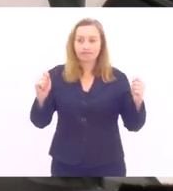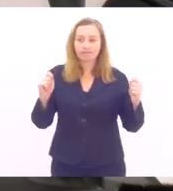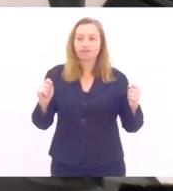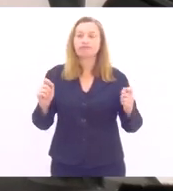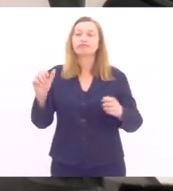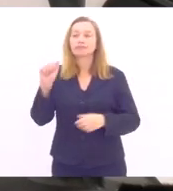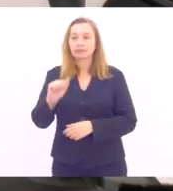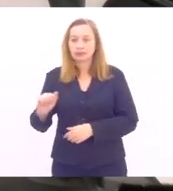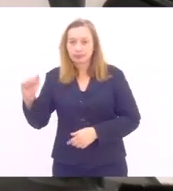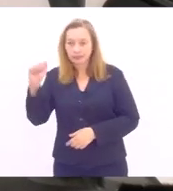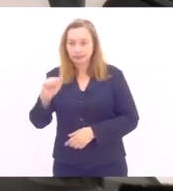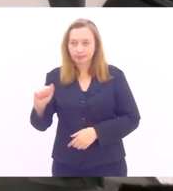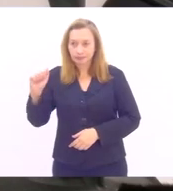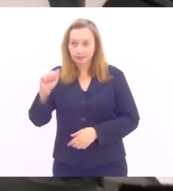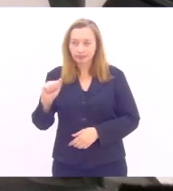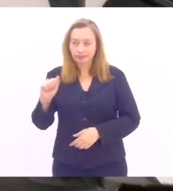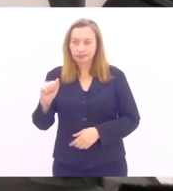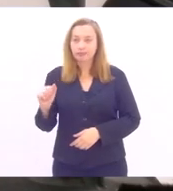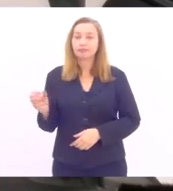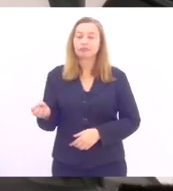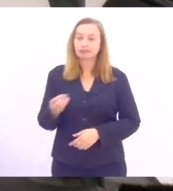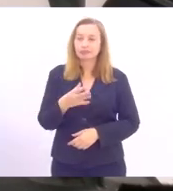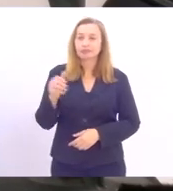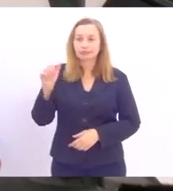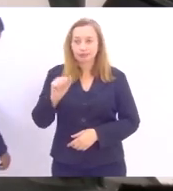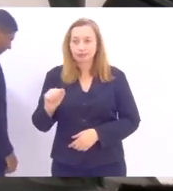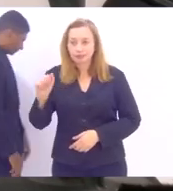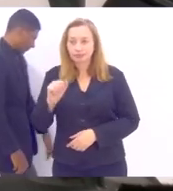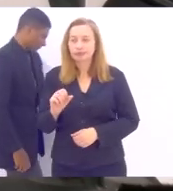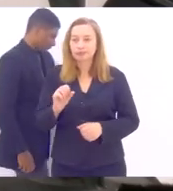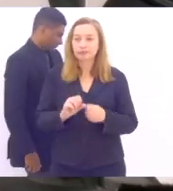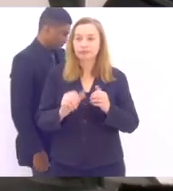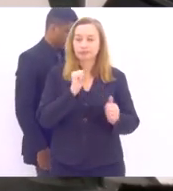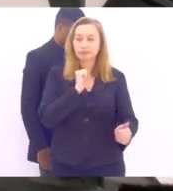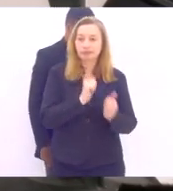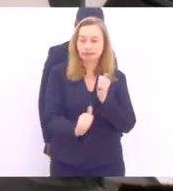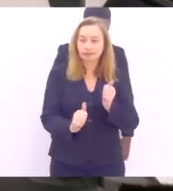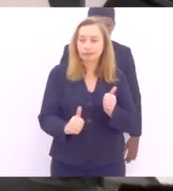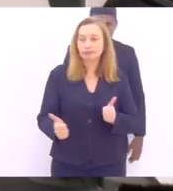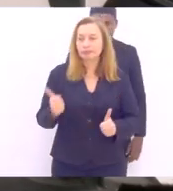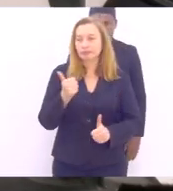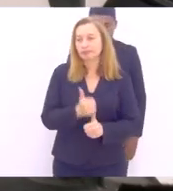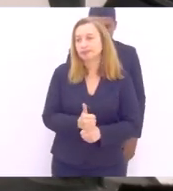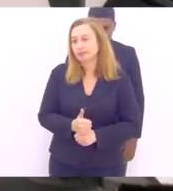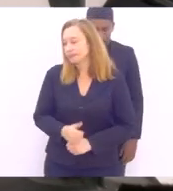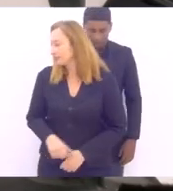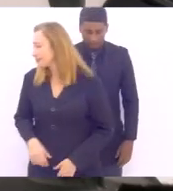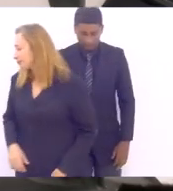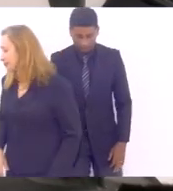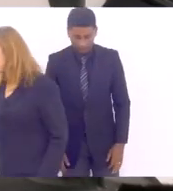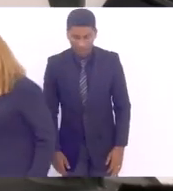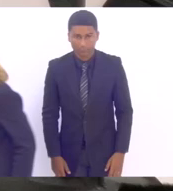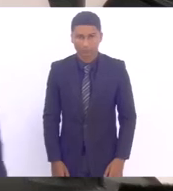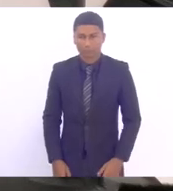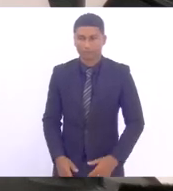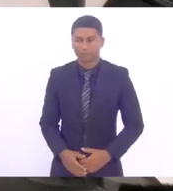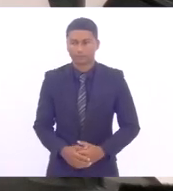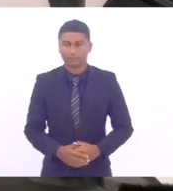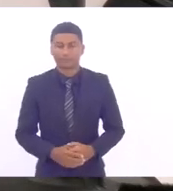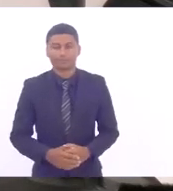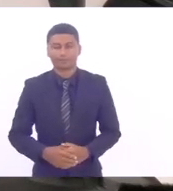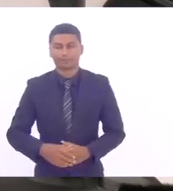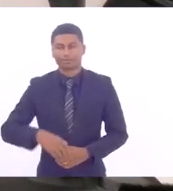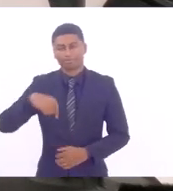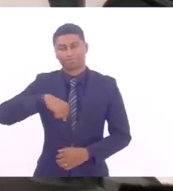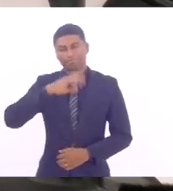associações, as nobres associações que fazem o futebol e toda a categoria esportiva no Brasil, não só no Rio